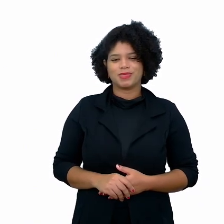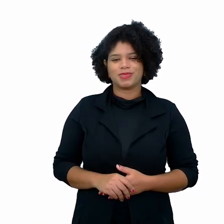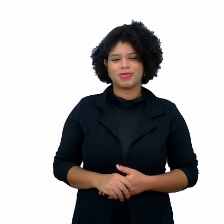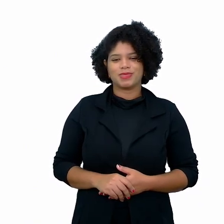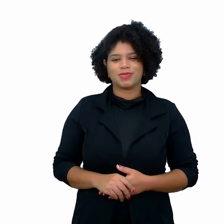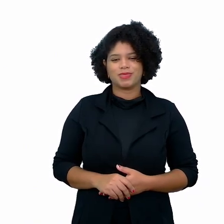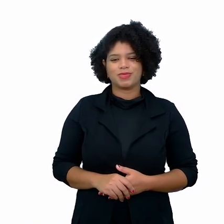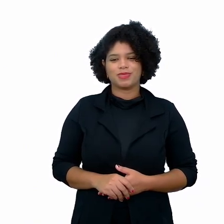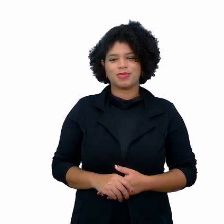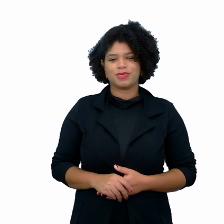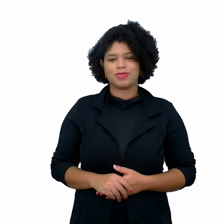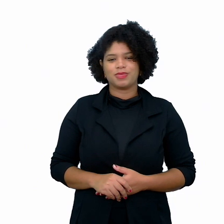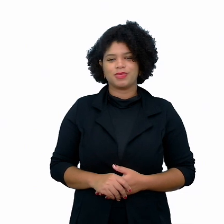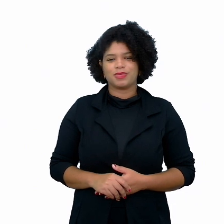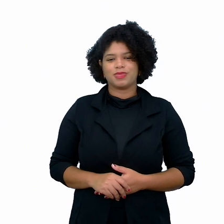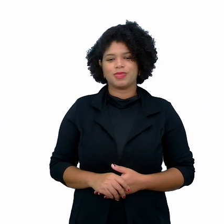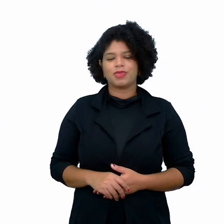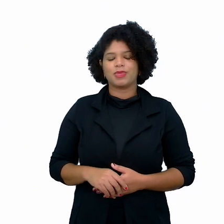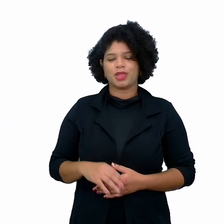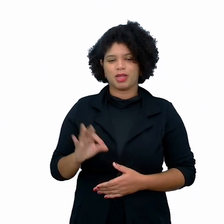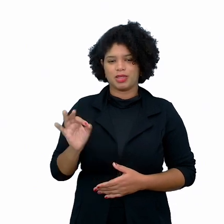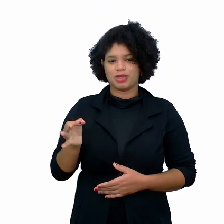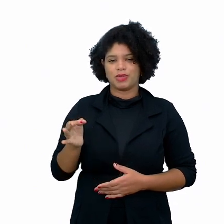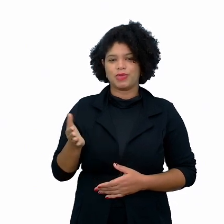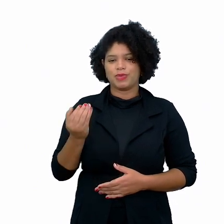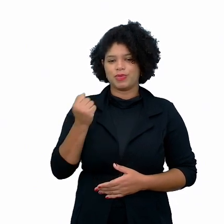Bom, para aqui um pouquinho,